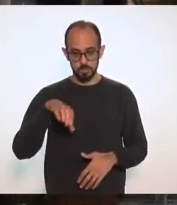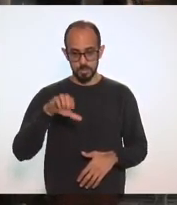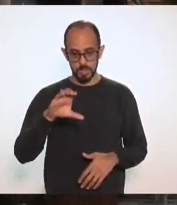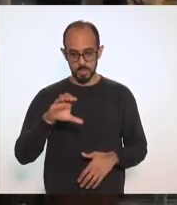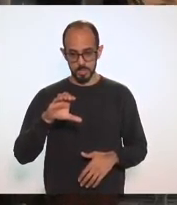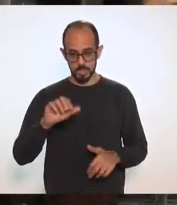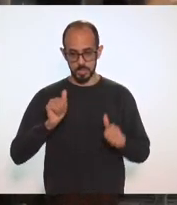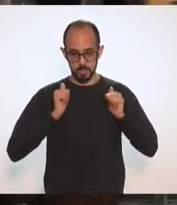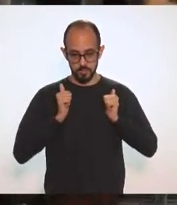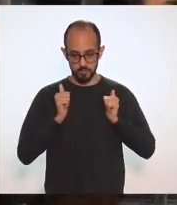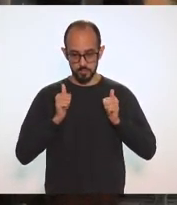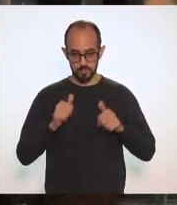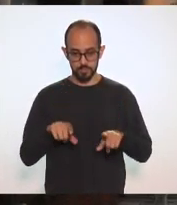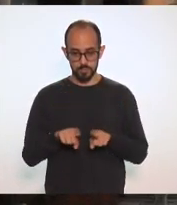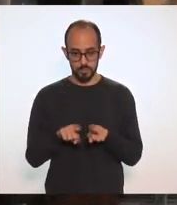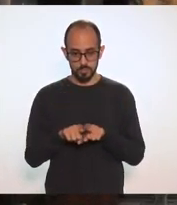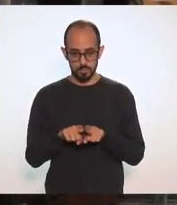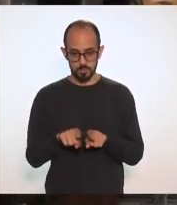declarar o voto ao final.